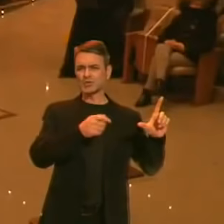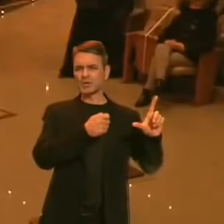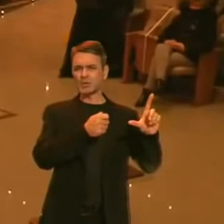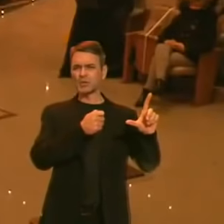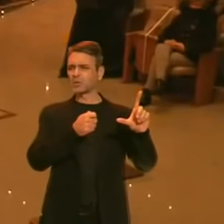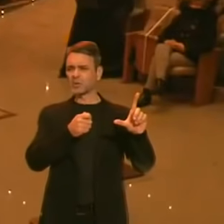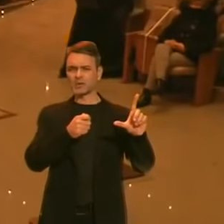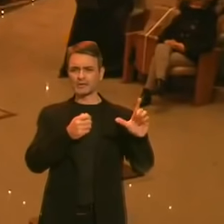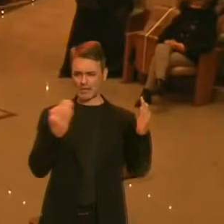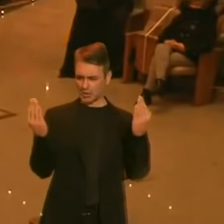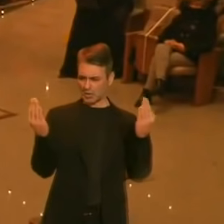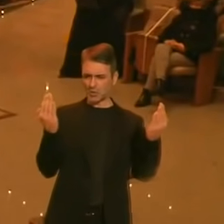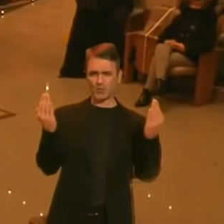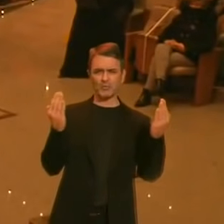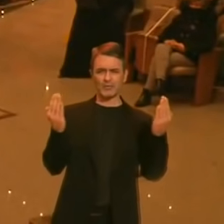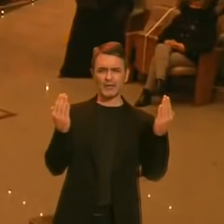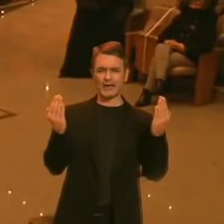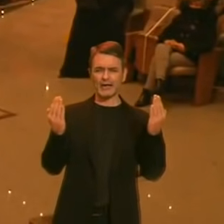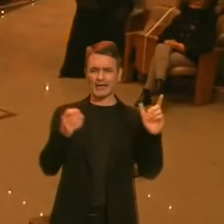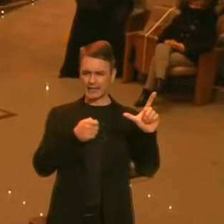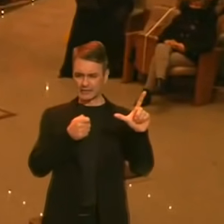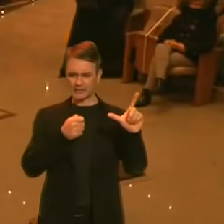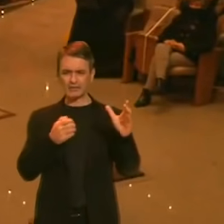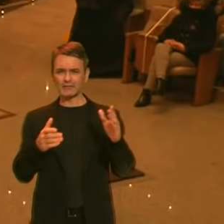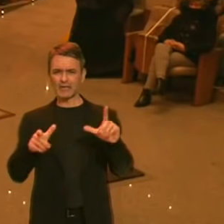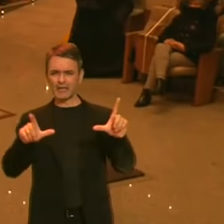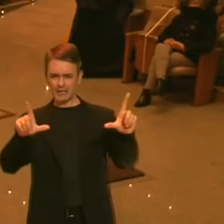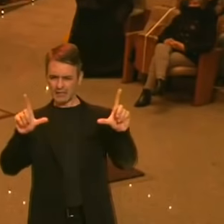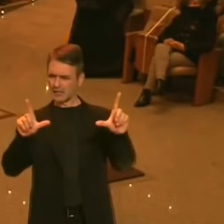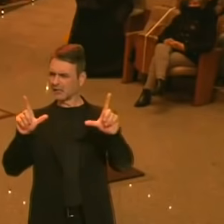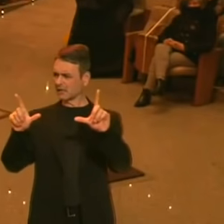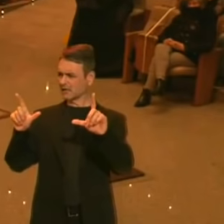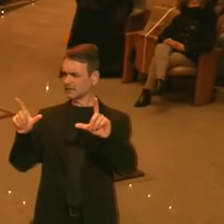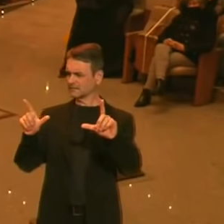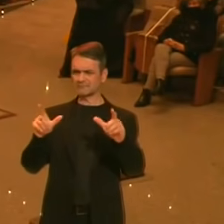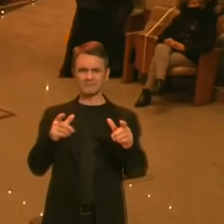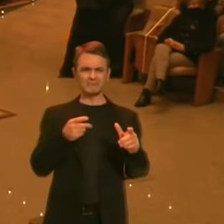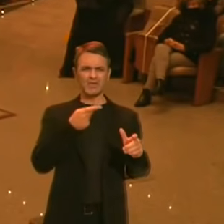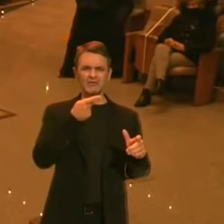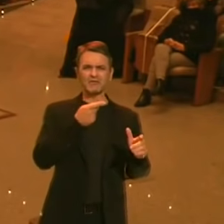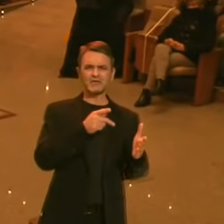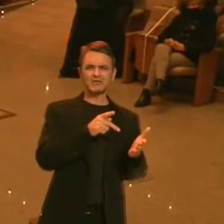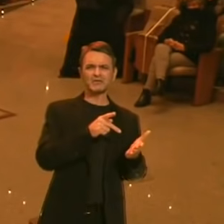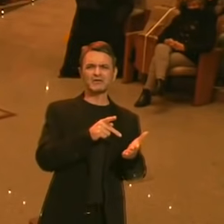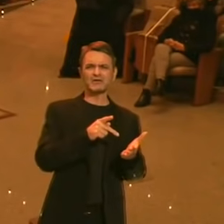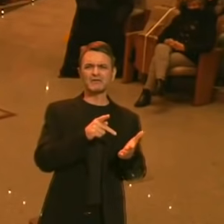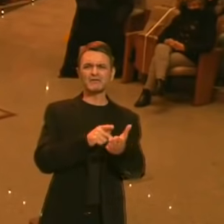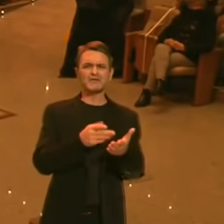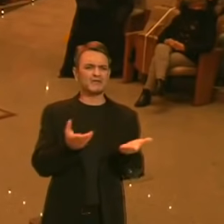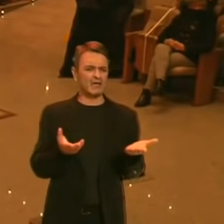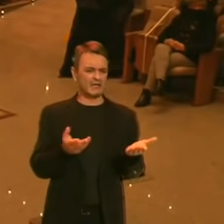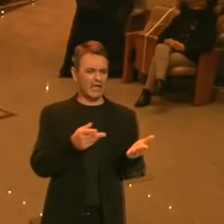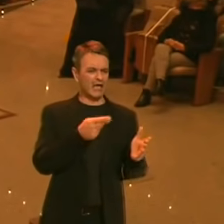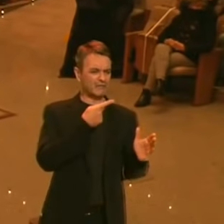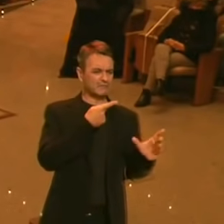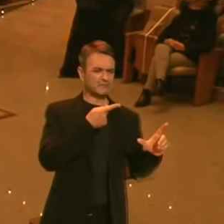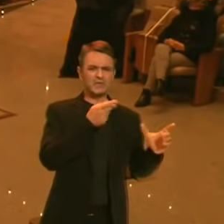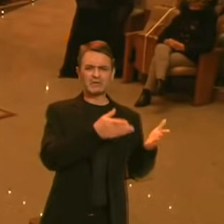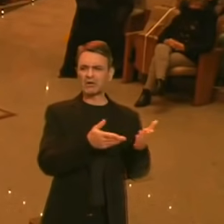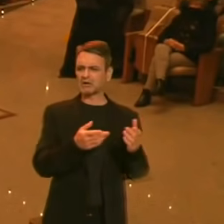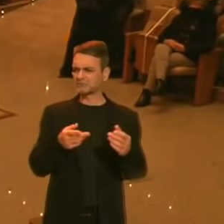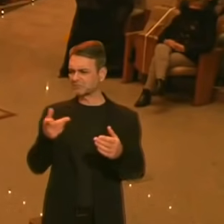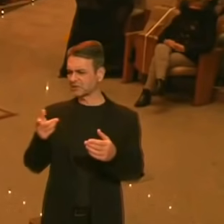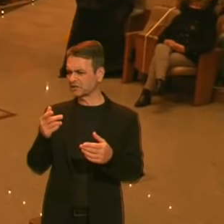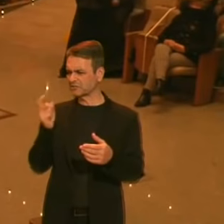mesmas notícias. Você já fez isso? Você diz, quem é que está falando a verdade? E o pior é que todos dizem que o outro está falando fake